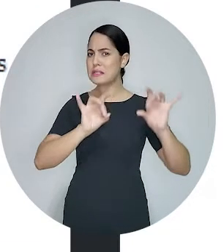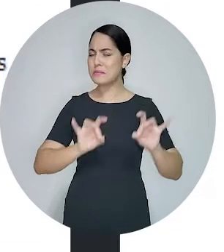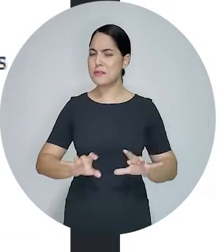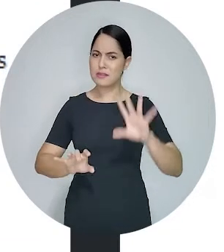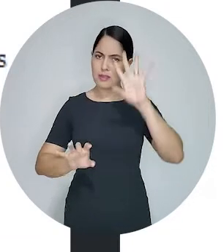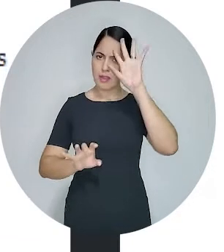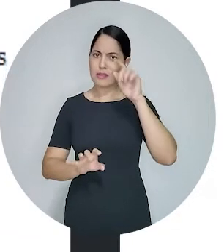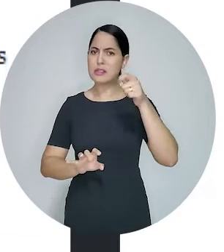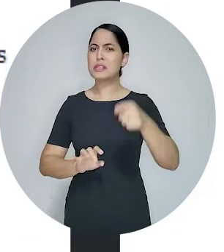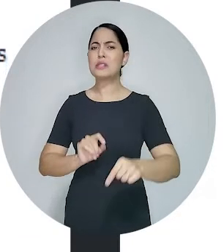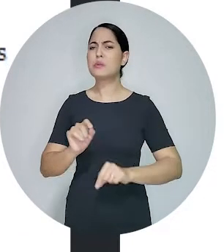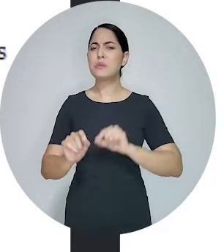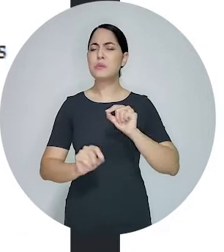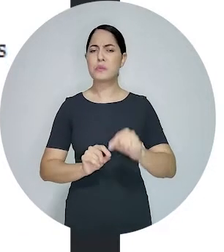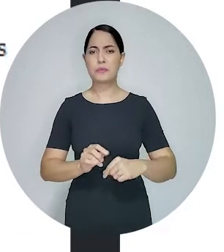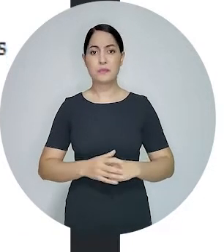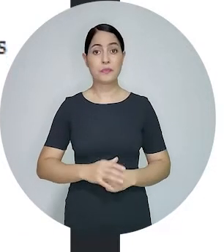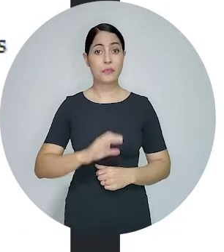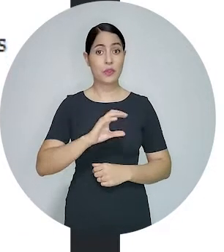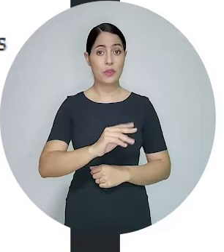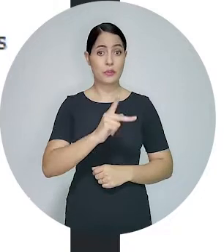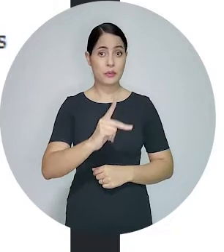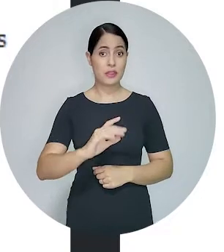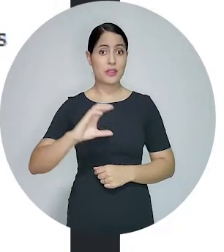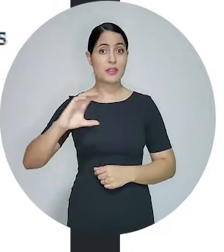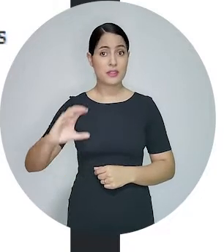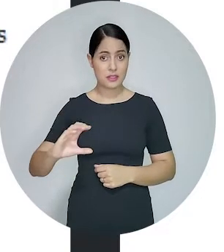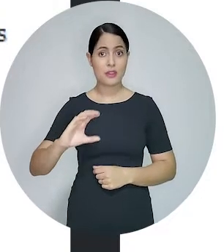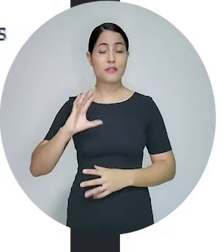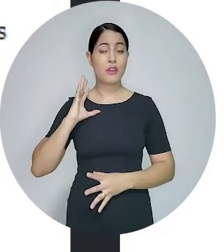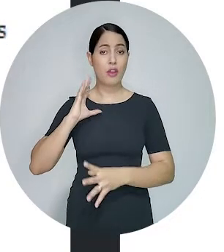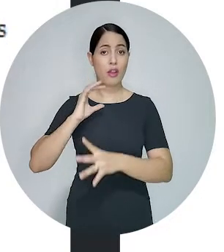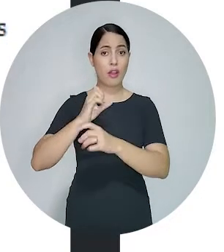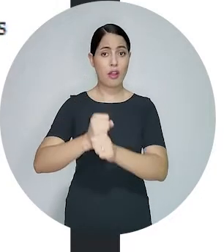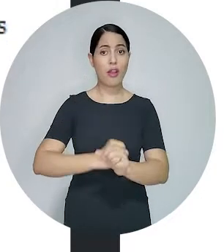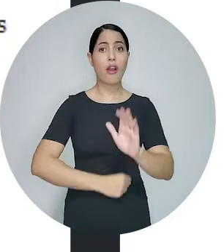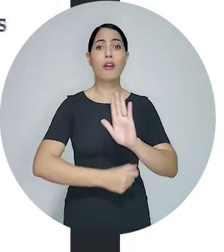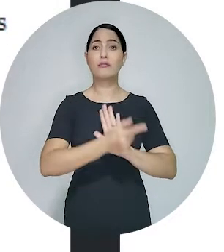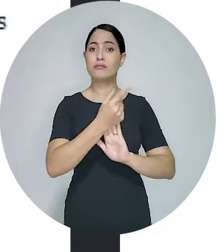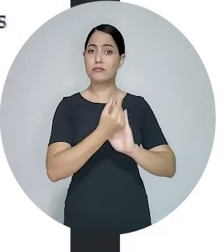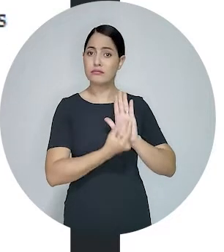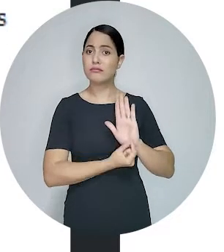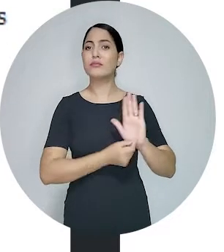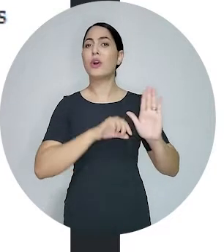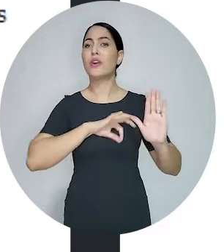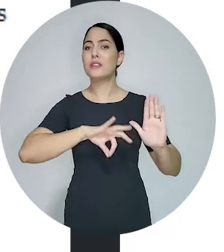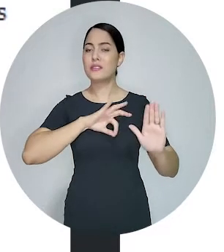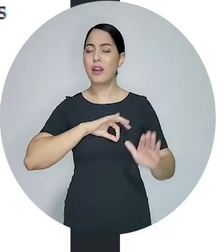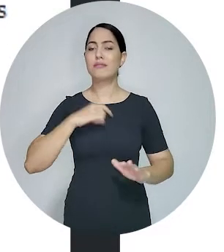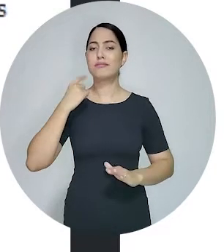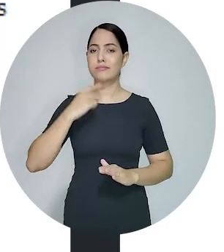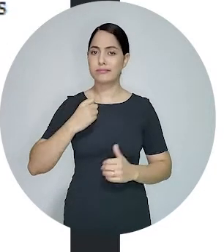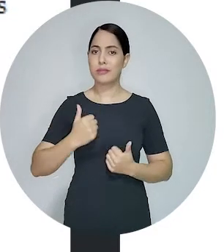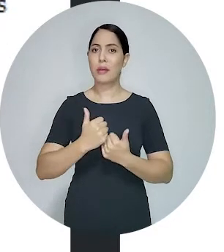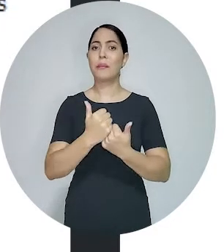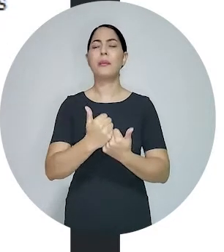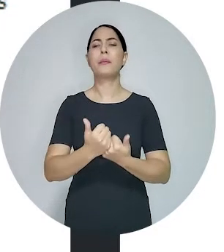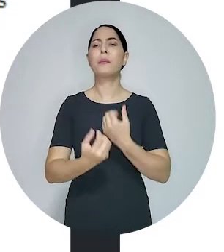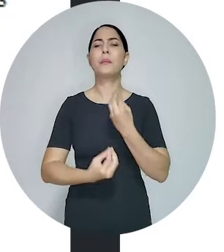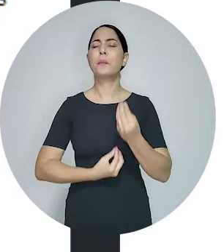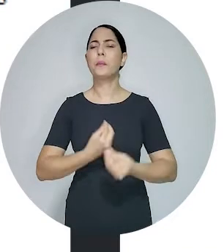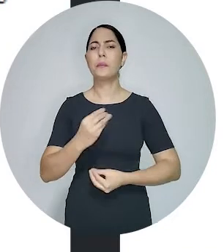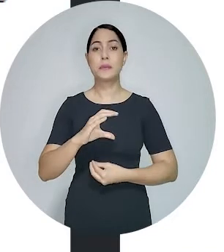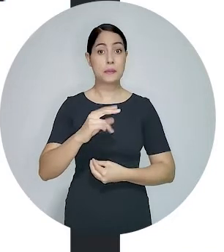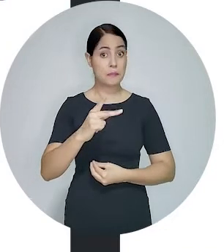da Corte Especial do STJ, que decidiu que o Código de Processo Civil deve ser aplicado ao cálculo dos honorários